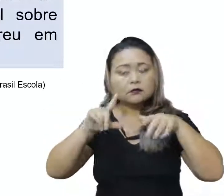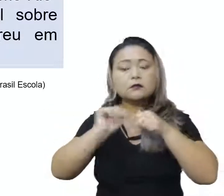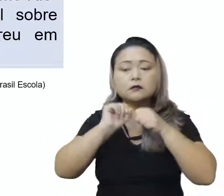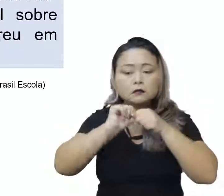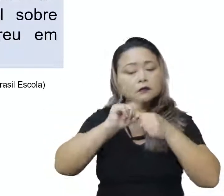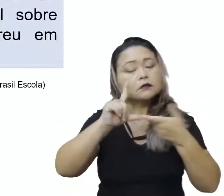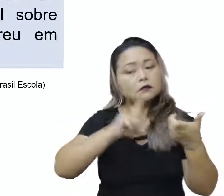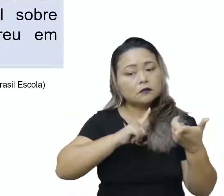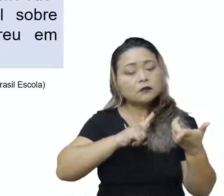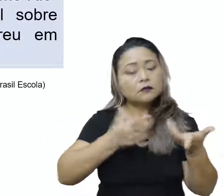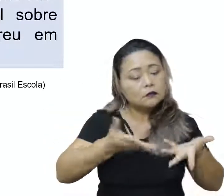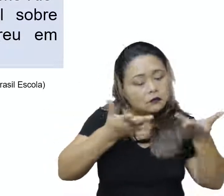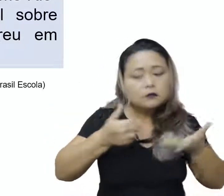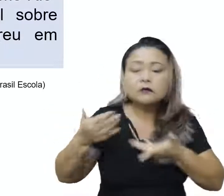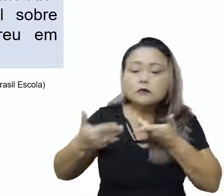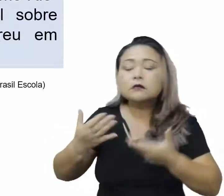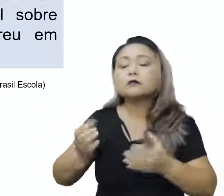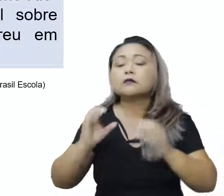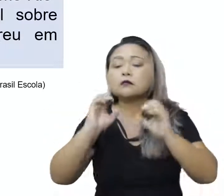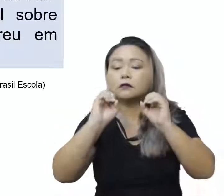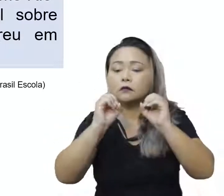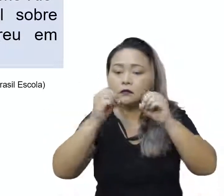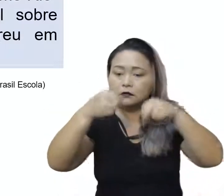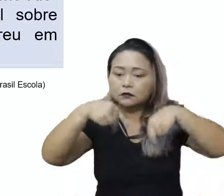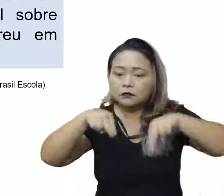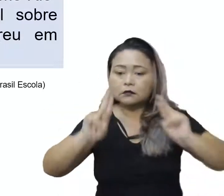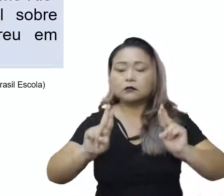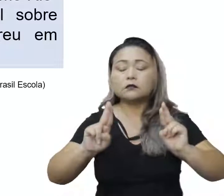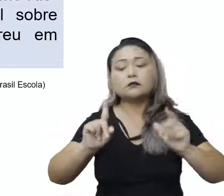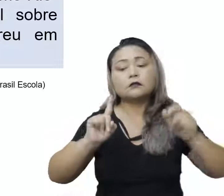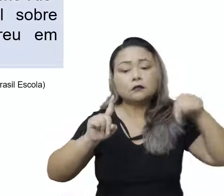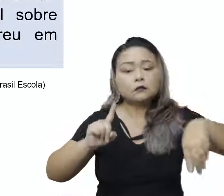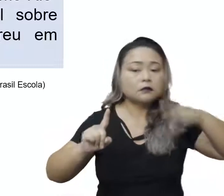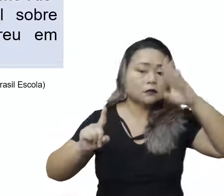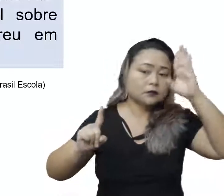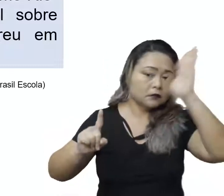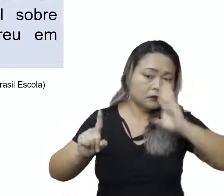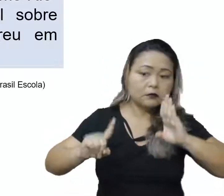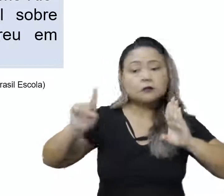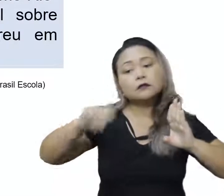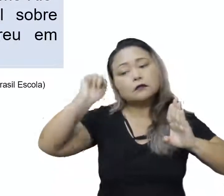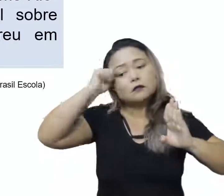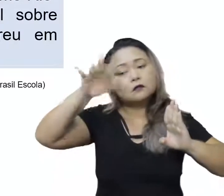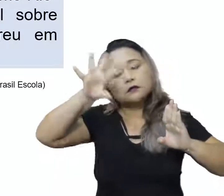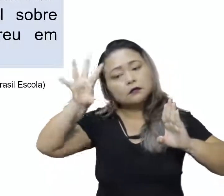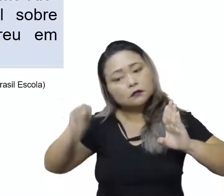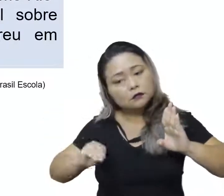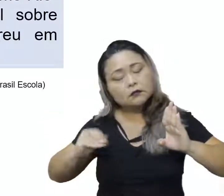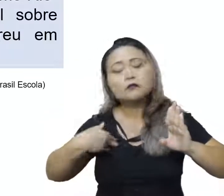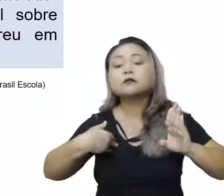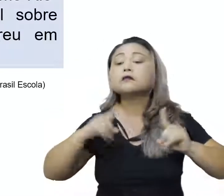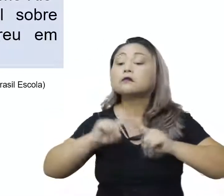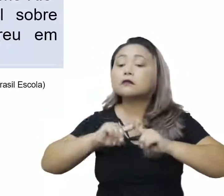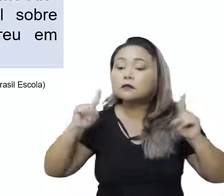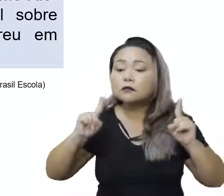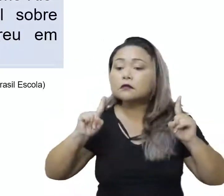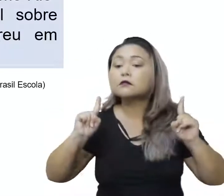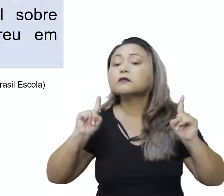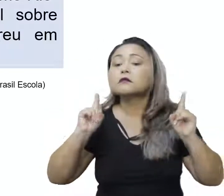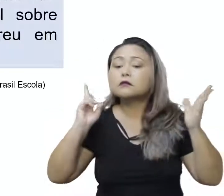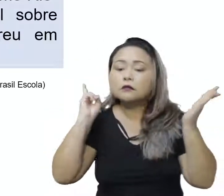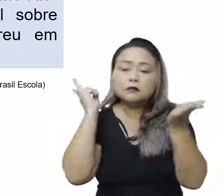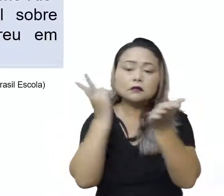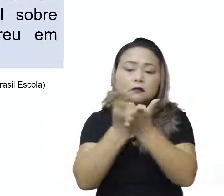em lugares distintos, um na África e outro aqui no Brasil, mas falando sobre o mesmo tema,